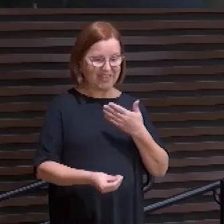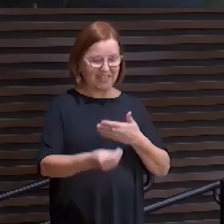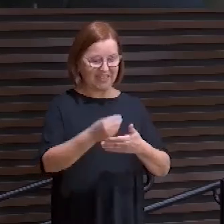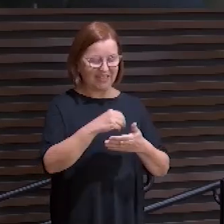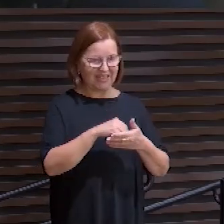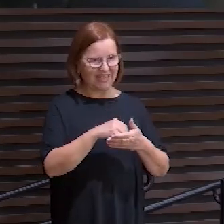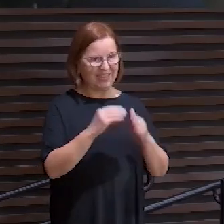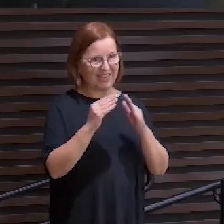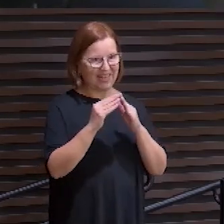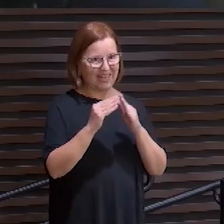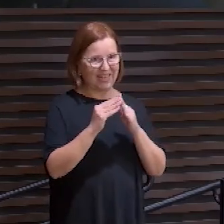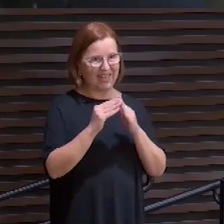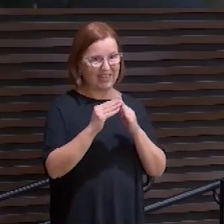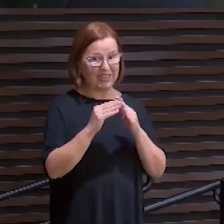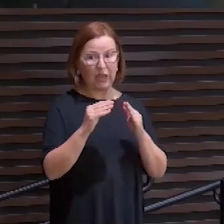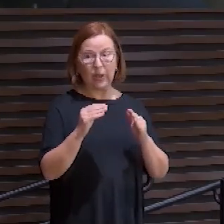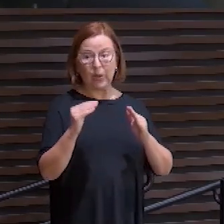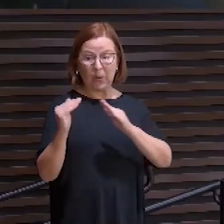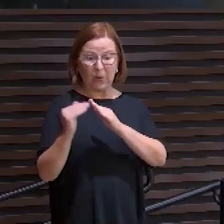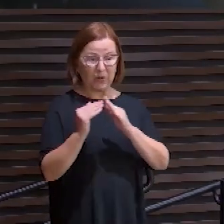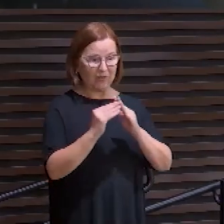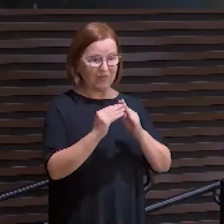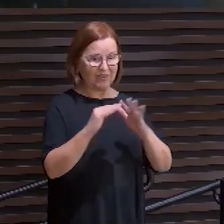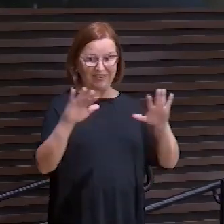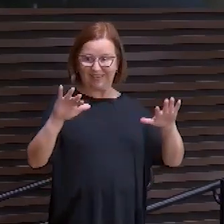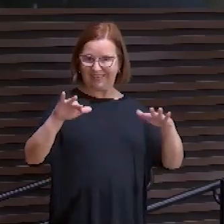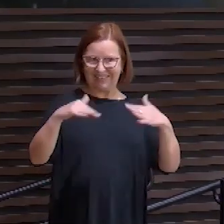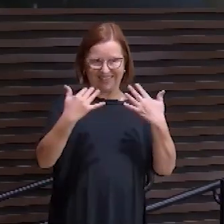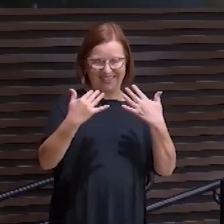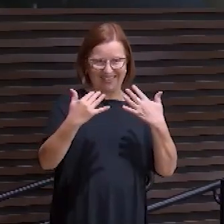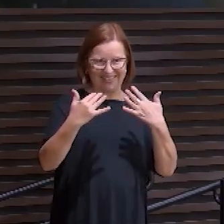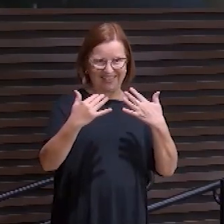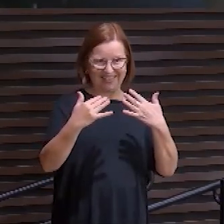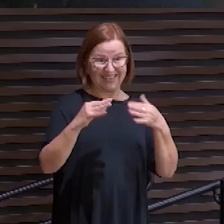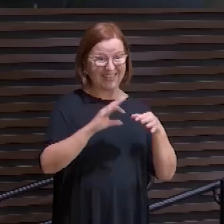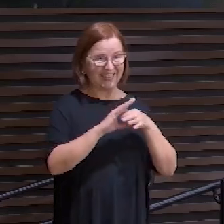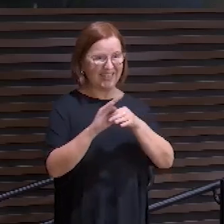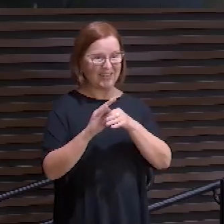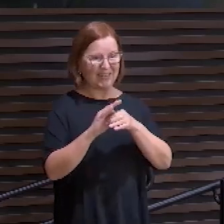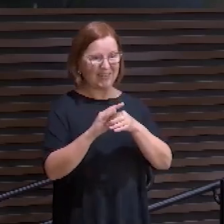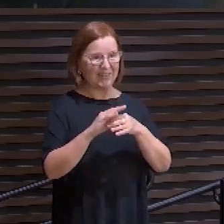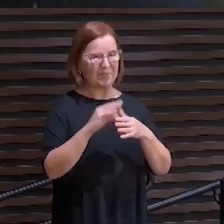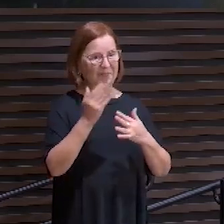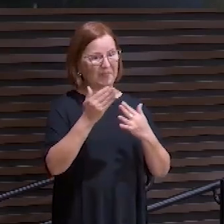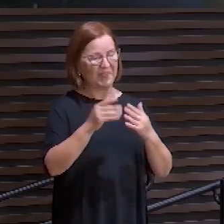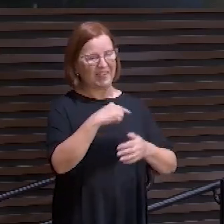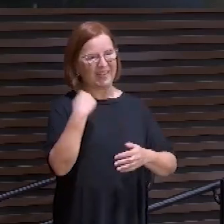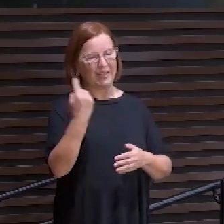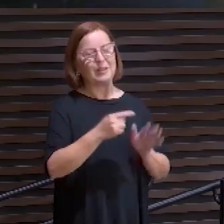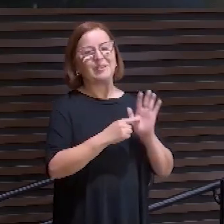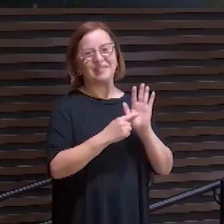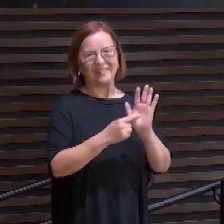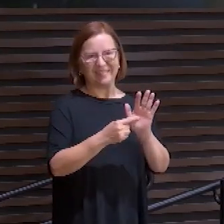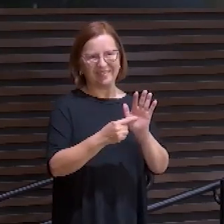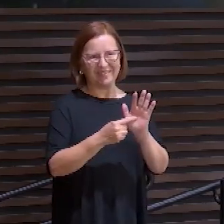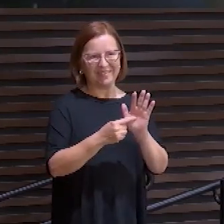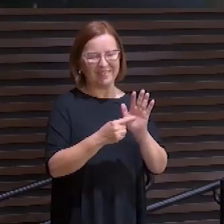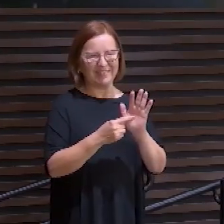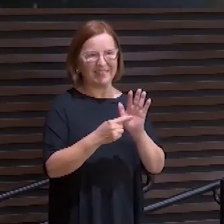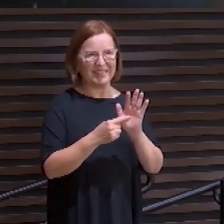lar, os vizinhos vão perceber isso e a comunhão entre nós vai aparecer.